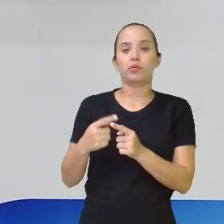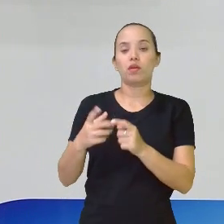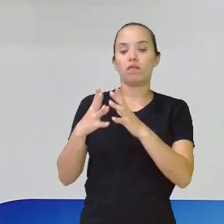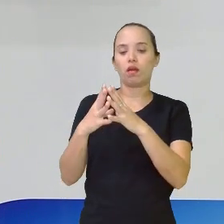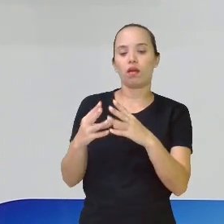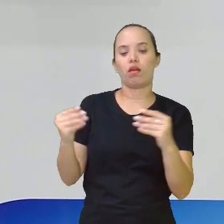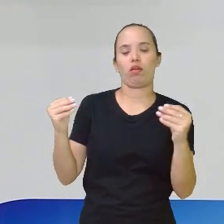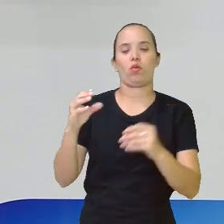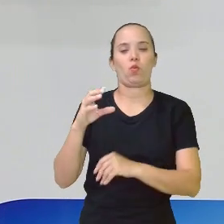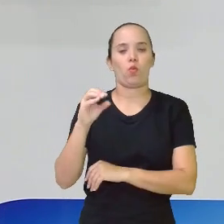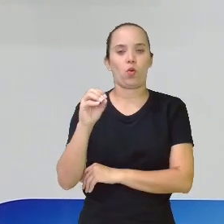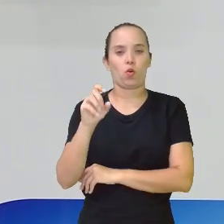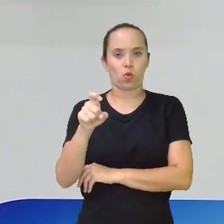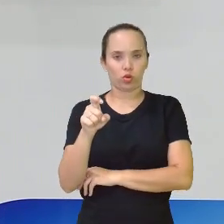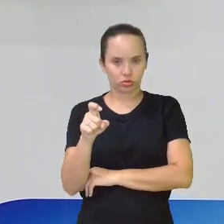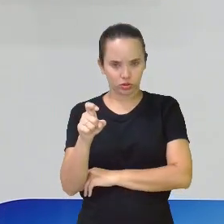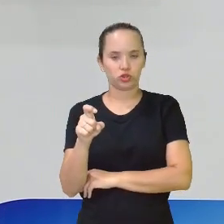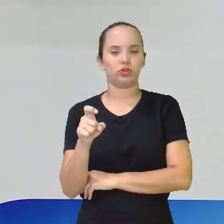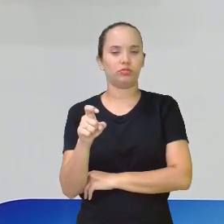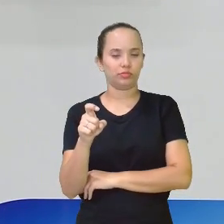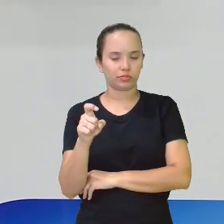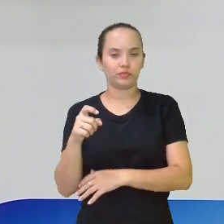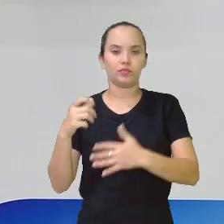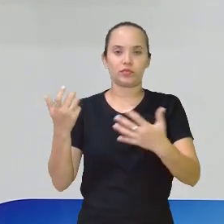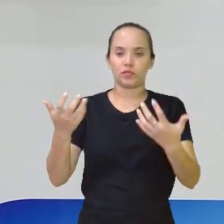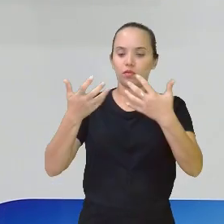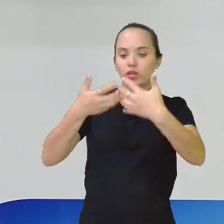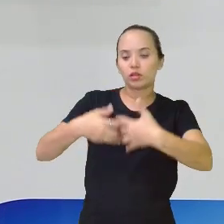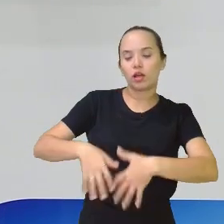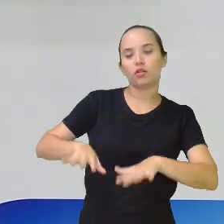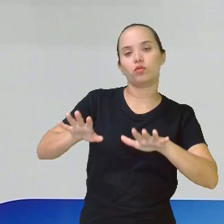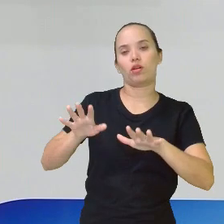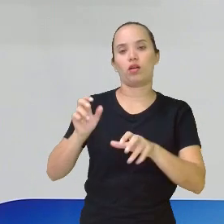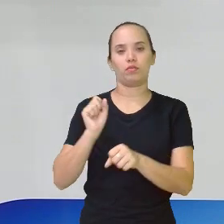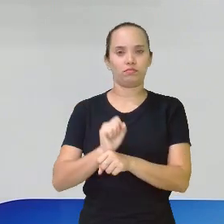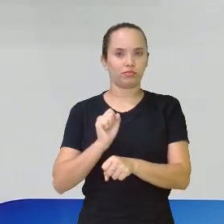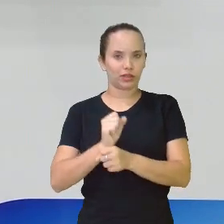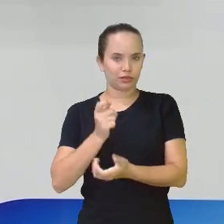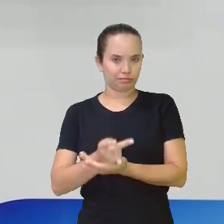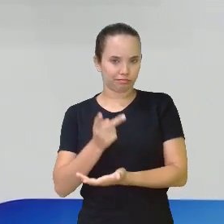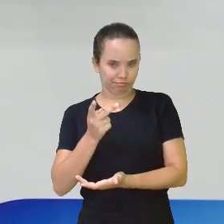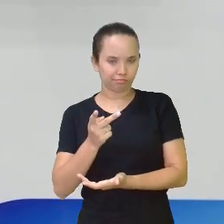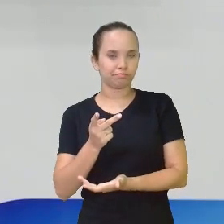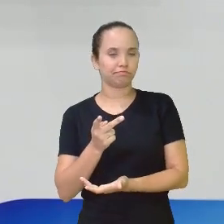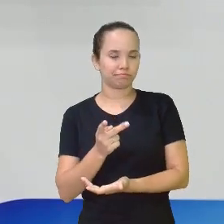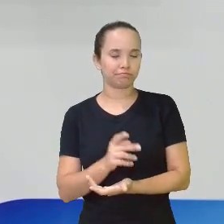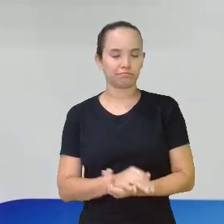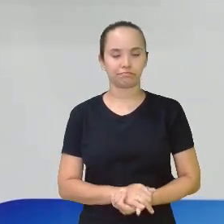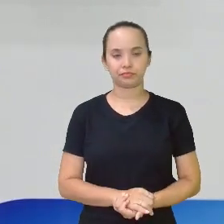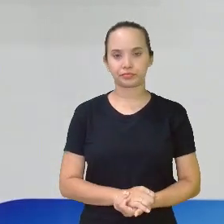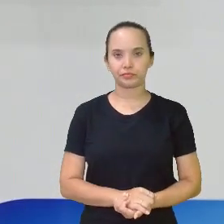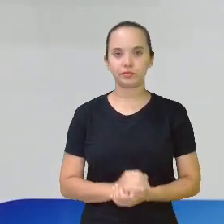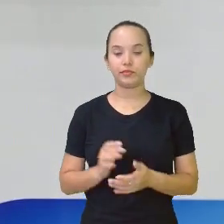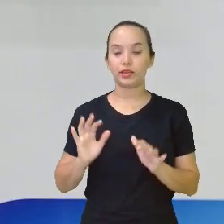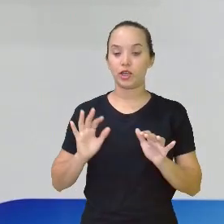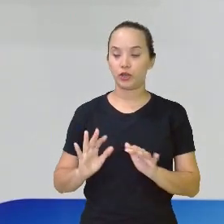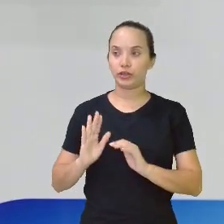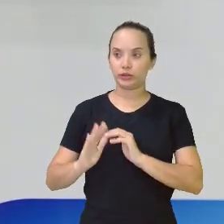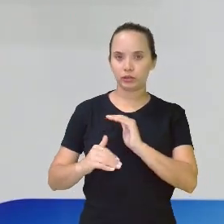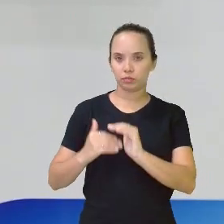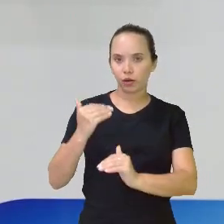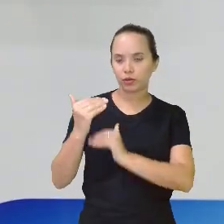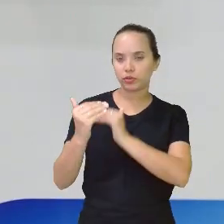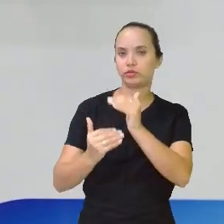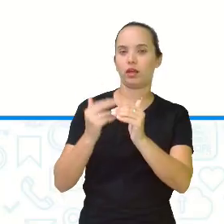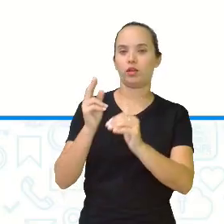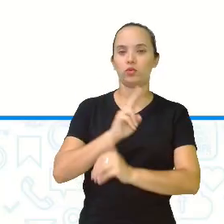ter mais. Então, naturalmente, a combustão ela para de acontecer. E esse processo, né,